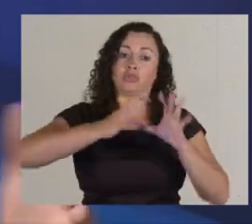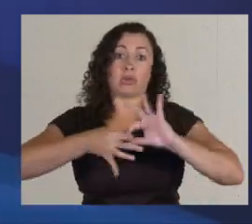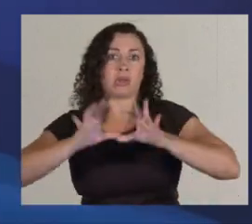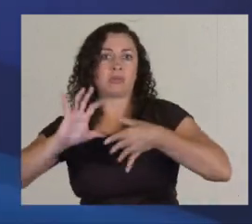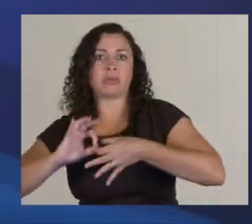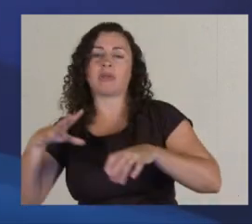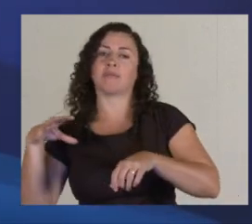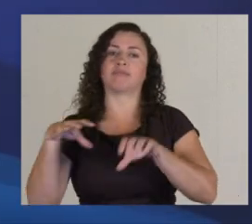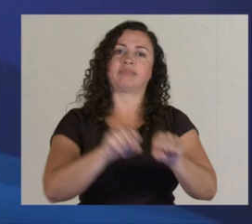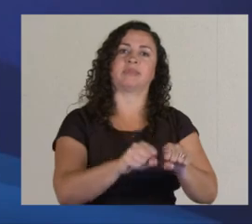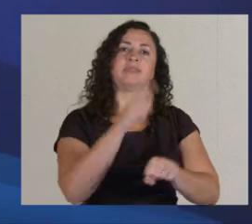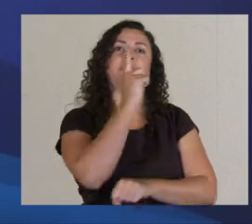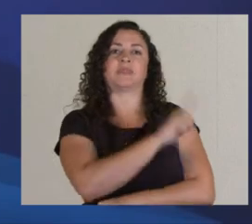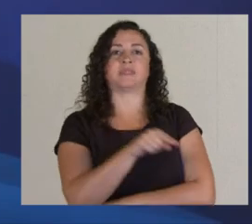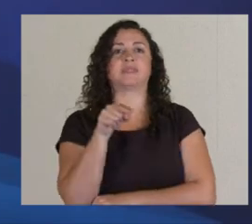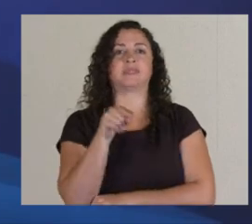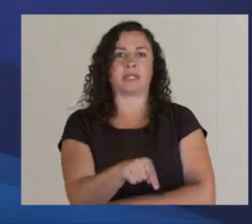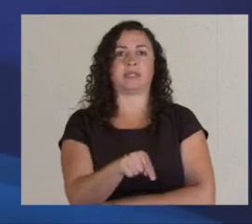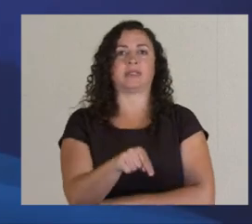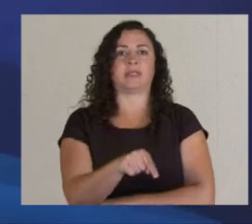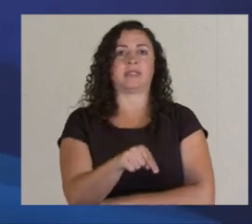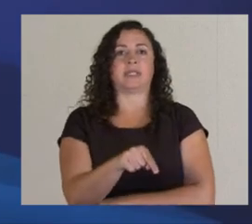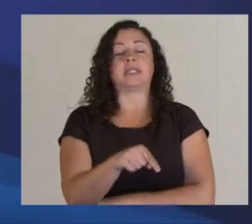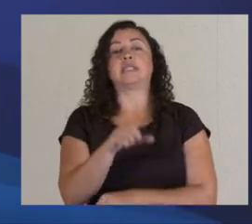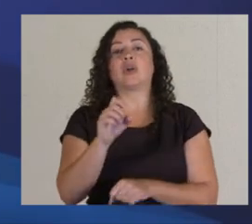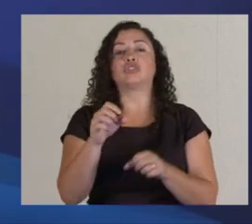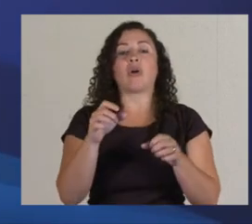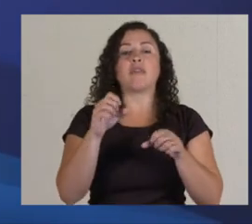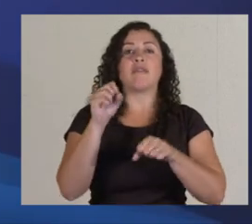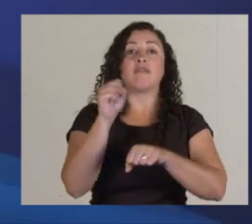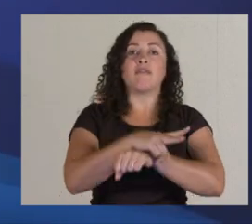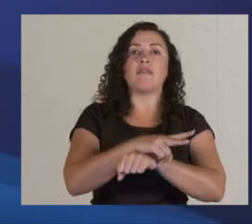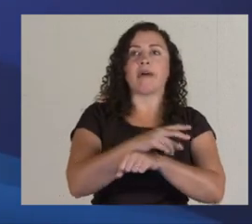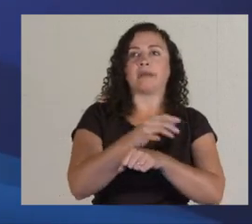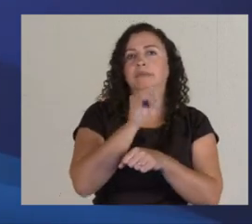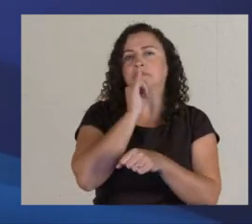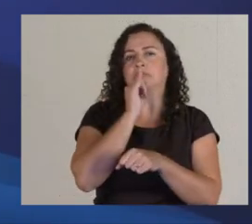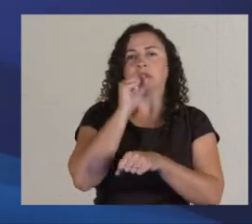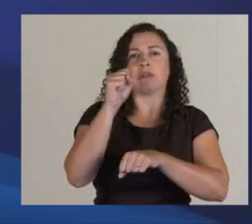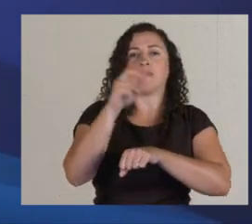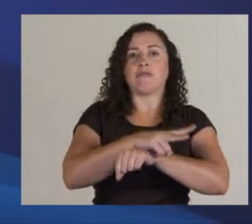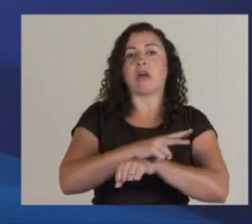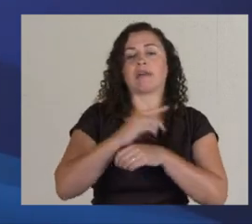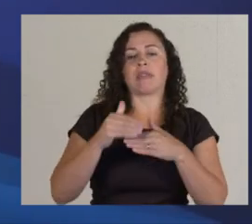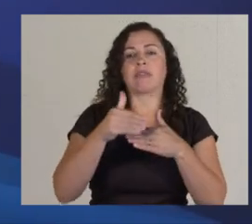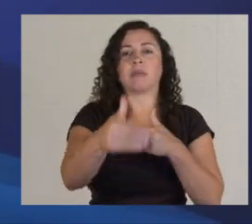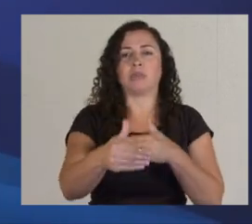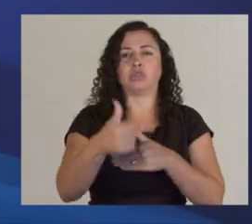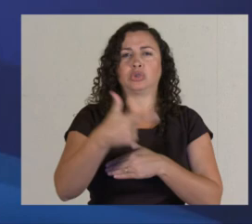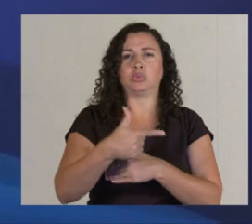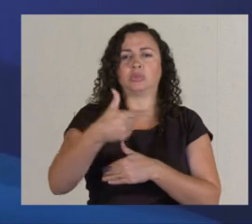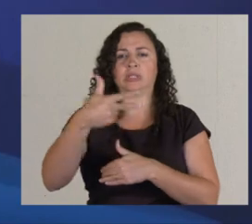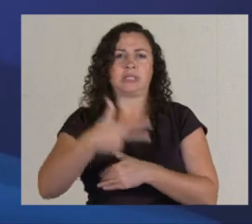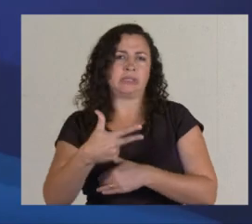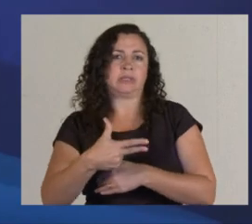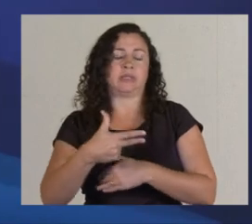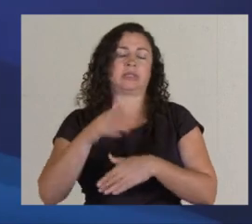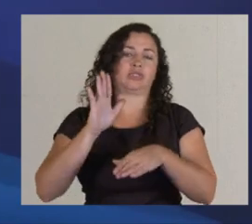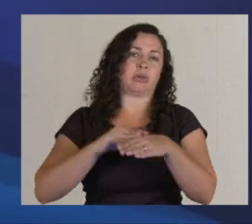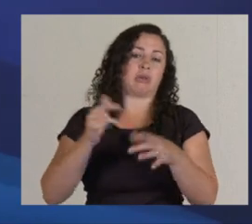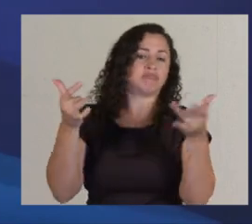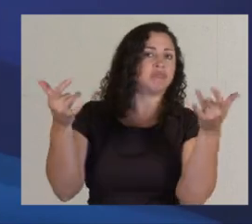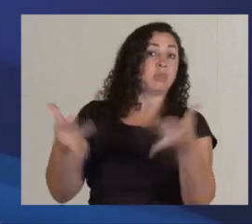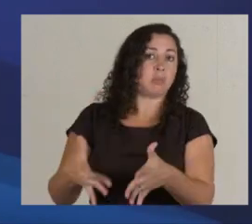de vagas olímpicas já ingressam aí. Então, ele vai subtrair das vagas das chamadas posteriores, da segunda, terceira e